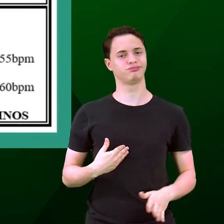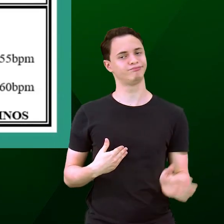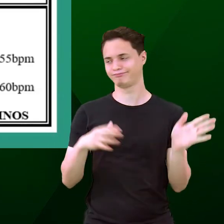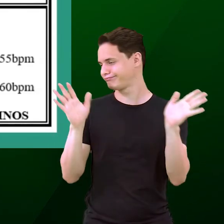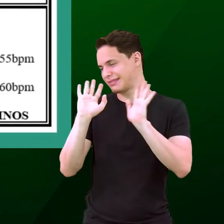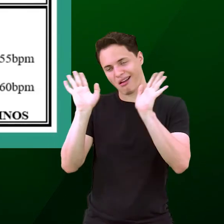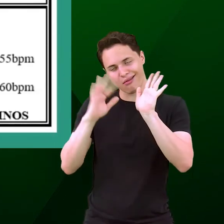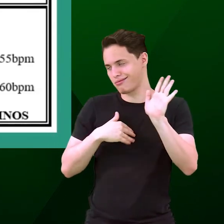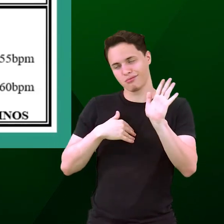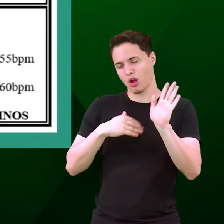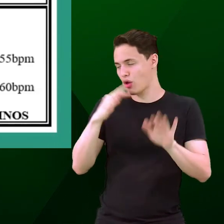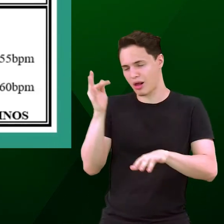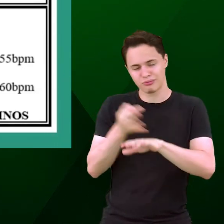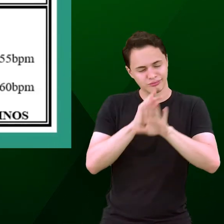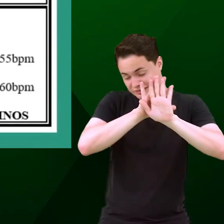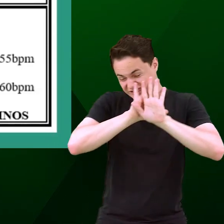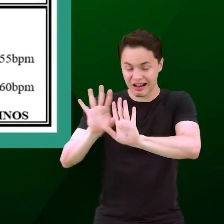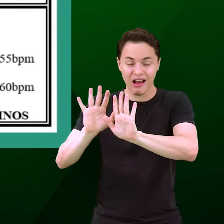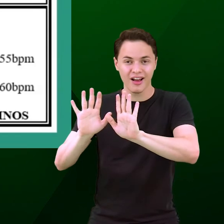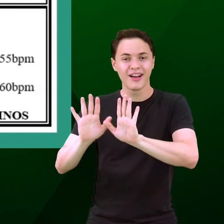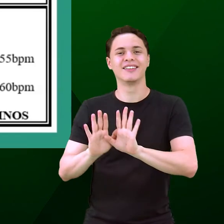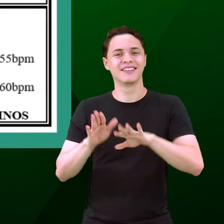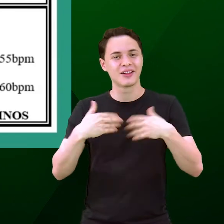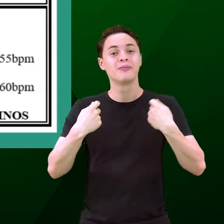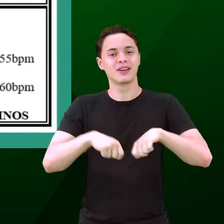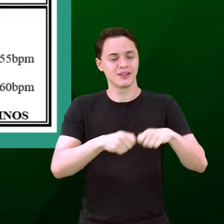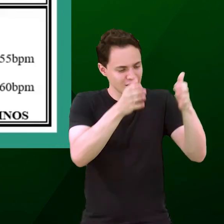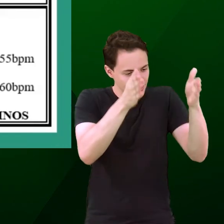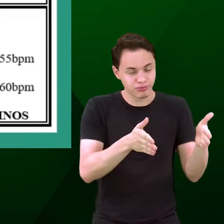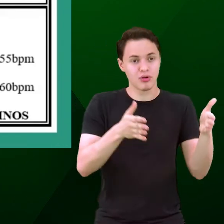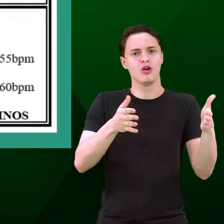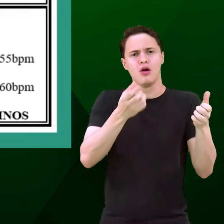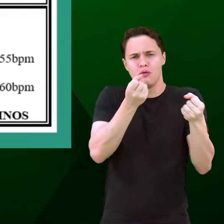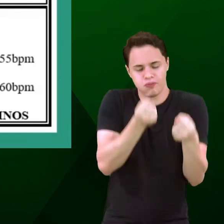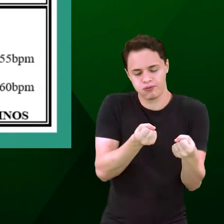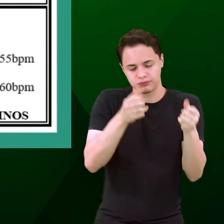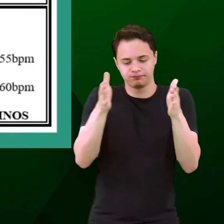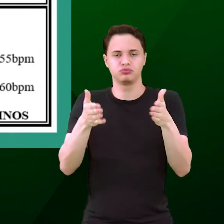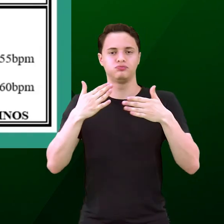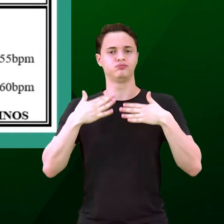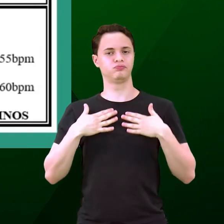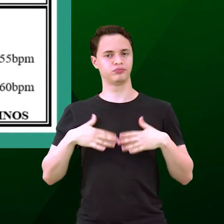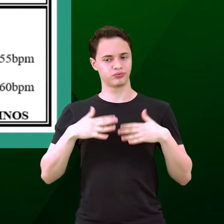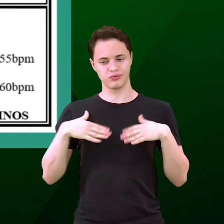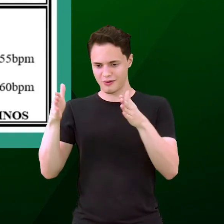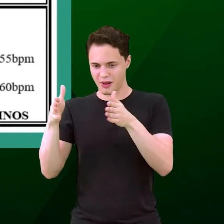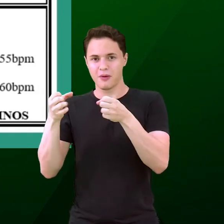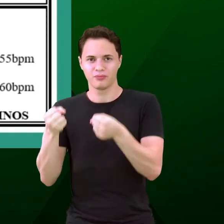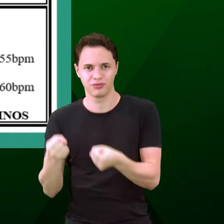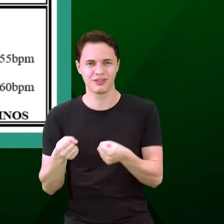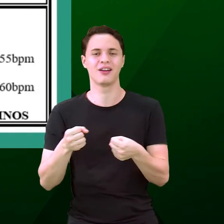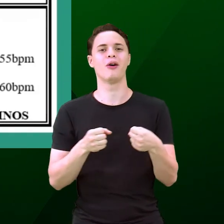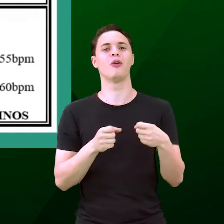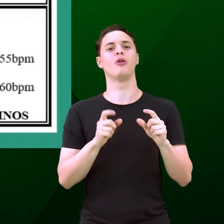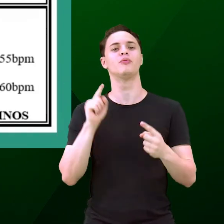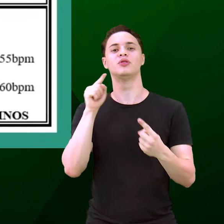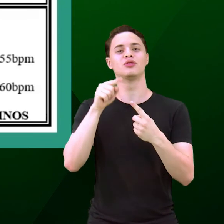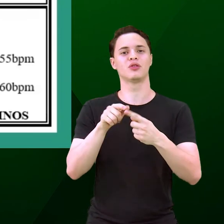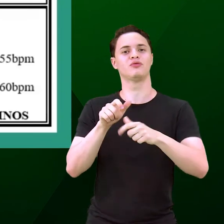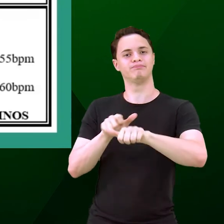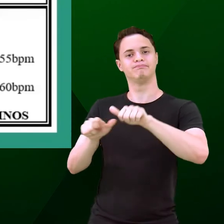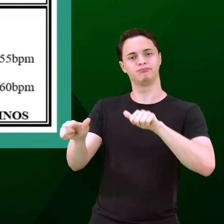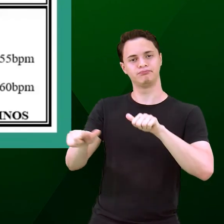como que é, ocorrer entre 50% e 60% hoje. Amanhã vai ser entre 70% e 80%, então cada dia é um dia. Depois eu vou mostrar